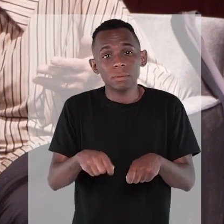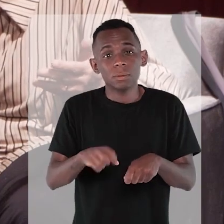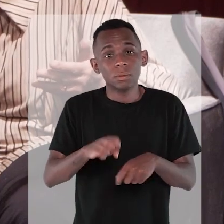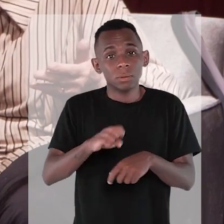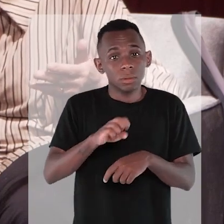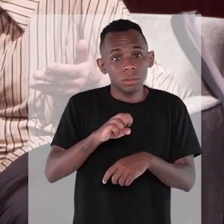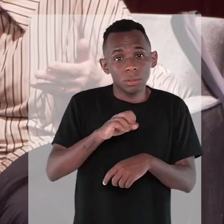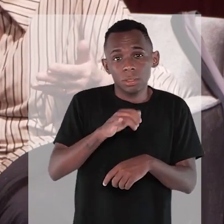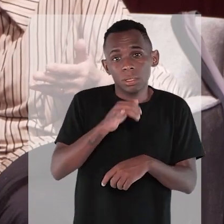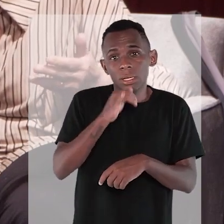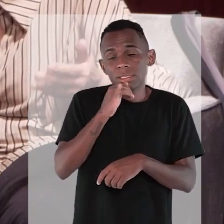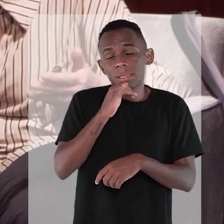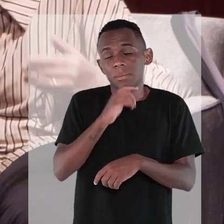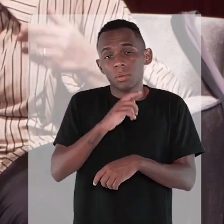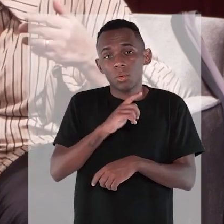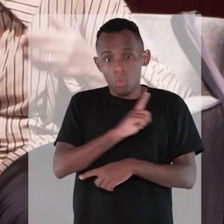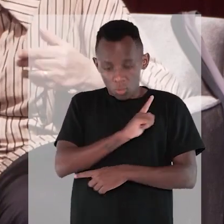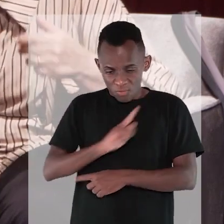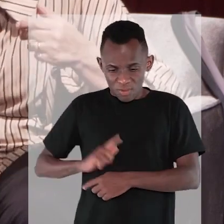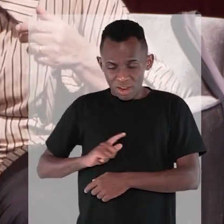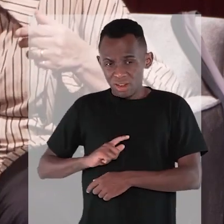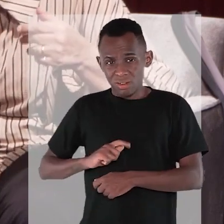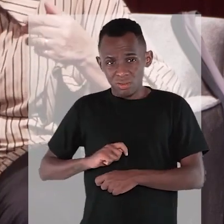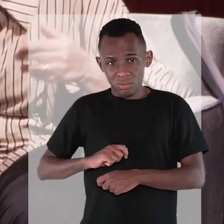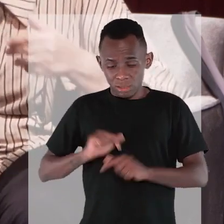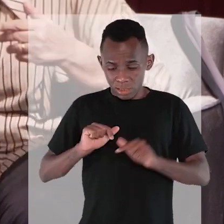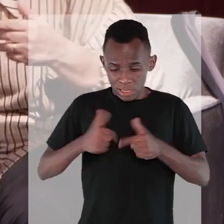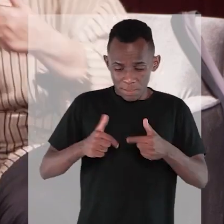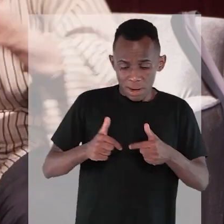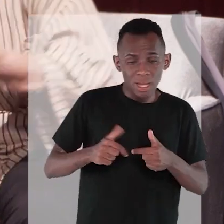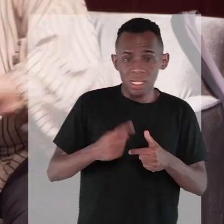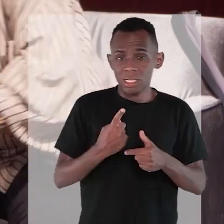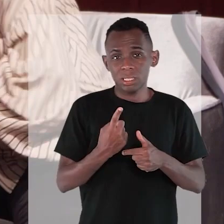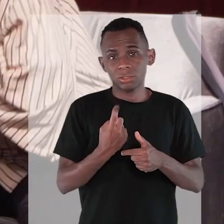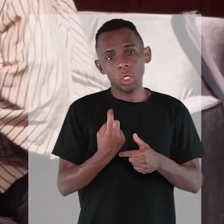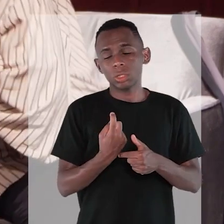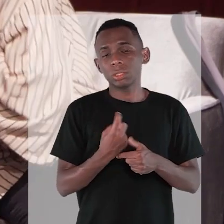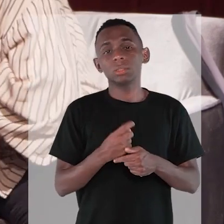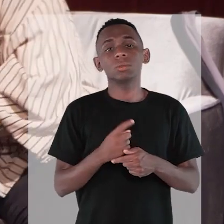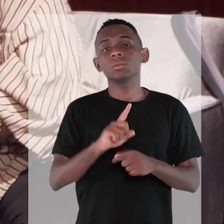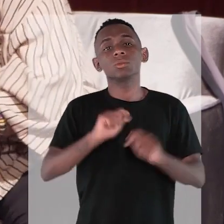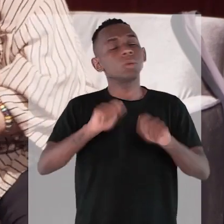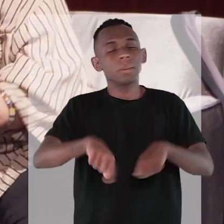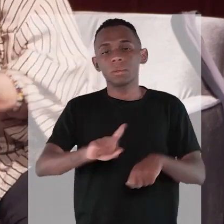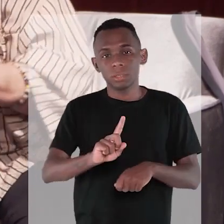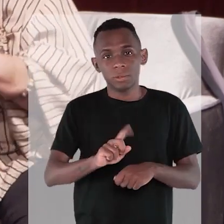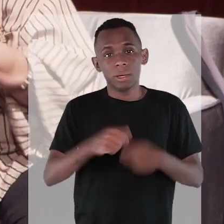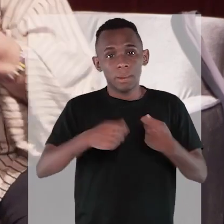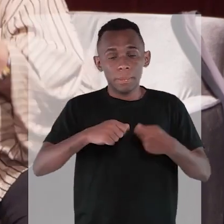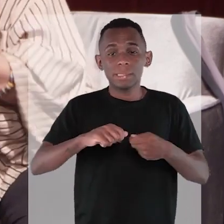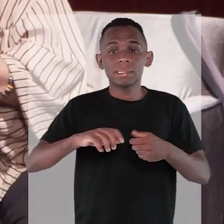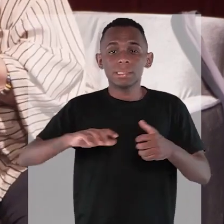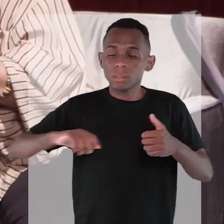o governo não faz nada sozinho, né? Então, o que me